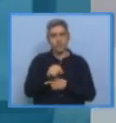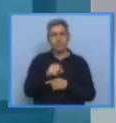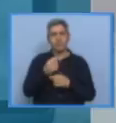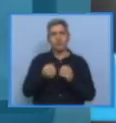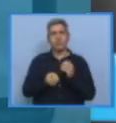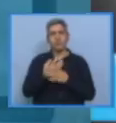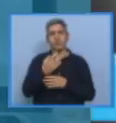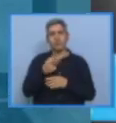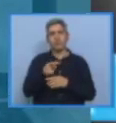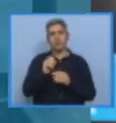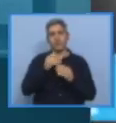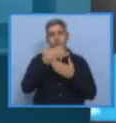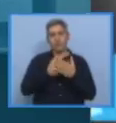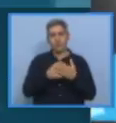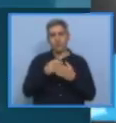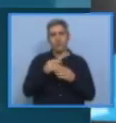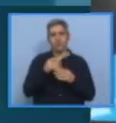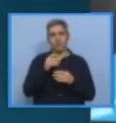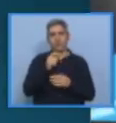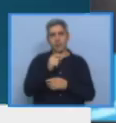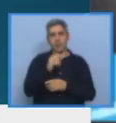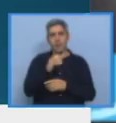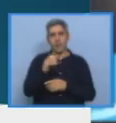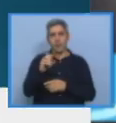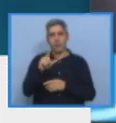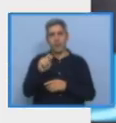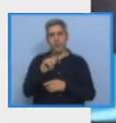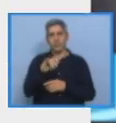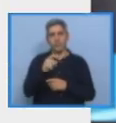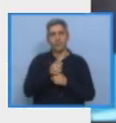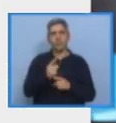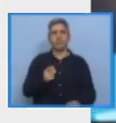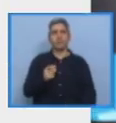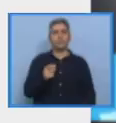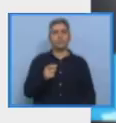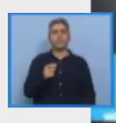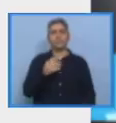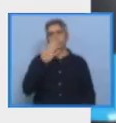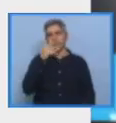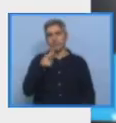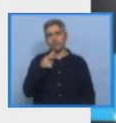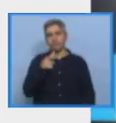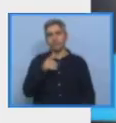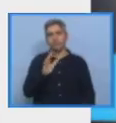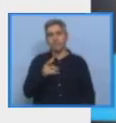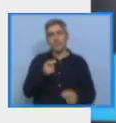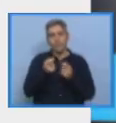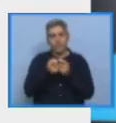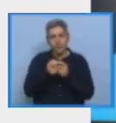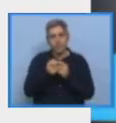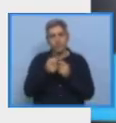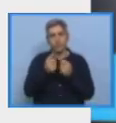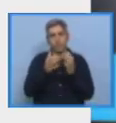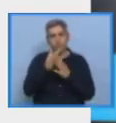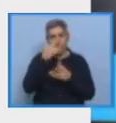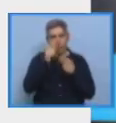Criámos de facto essa página no portal da Agência Eclésia porque parece-nos que isto de facto tem que se criar proximidade com